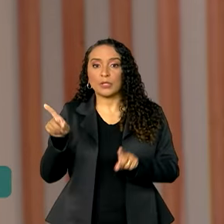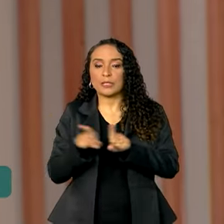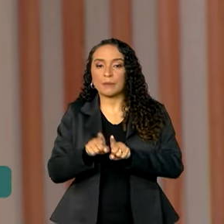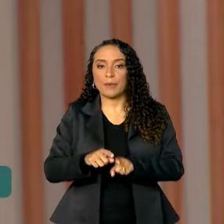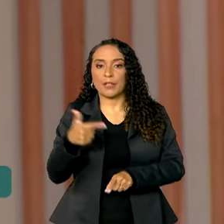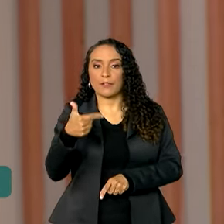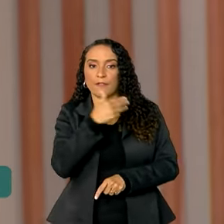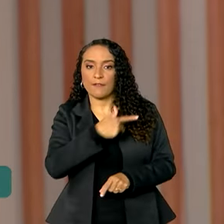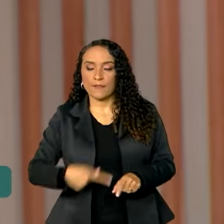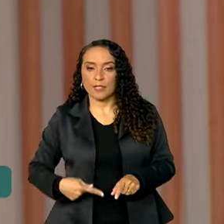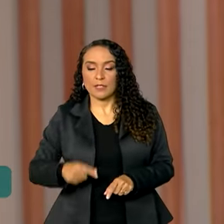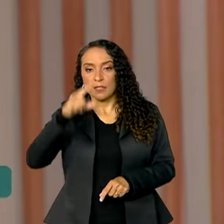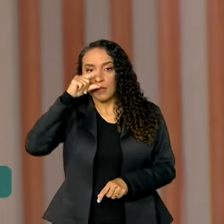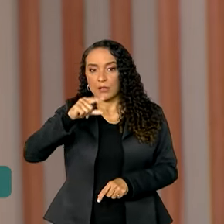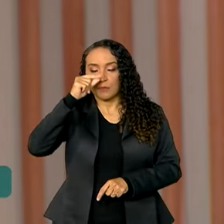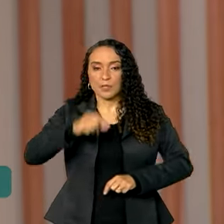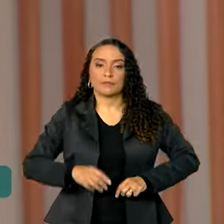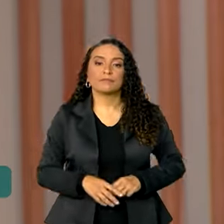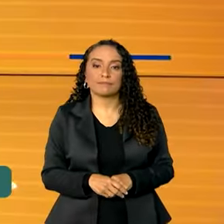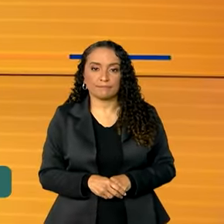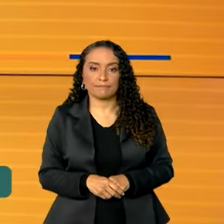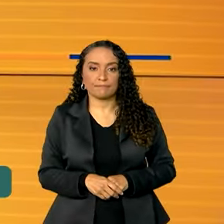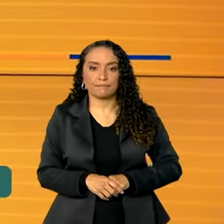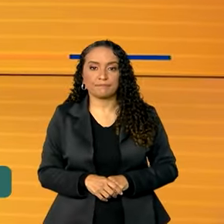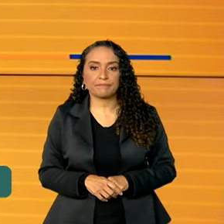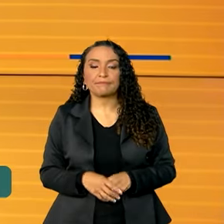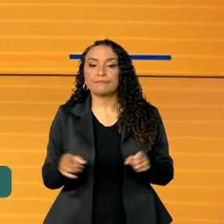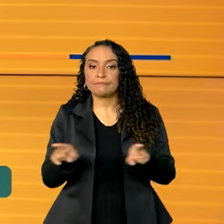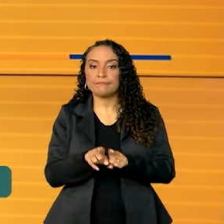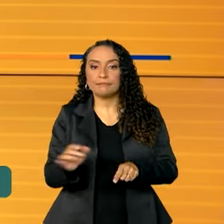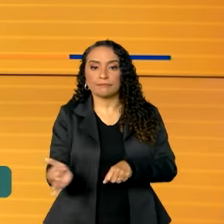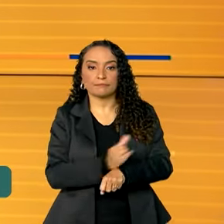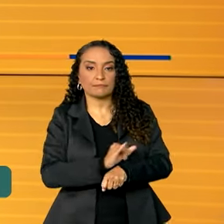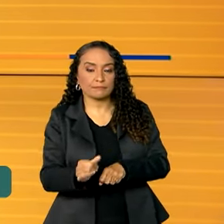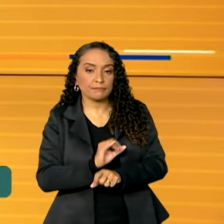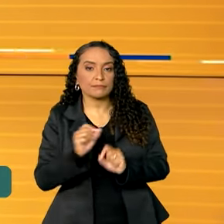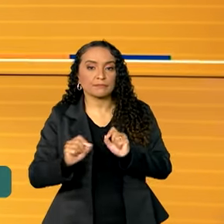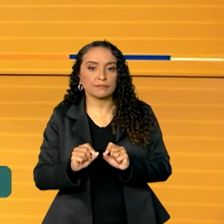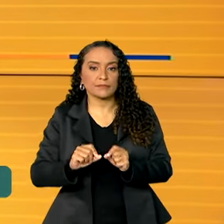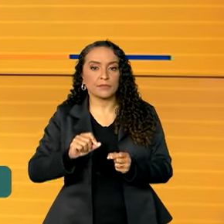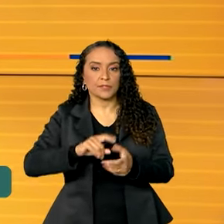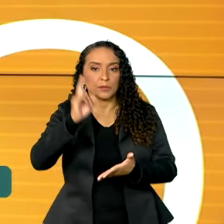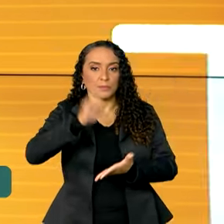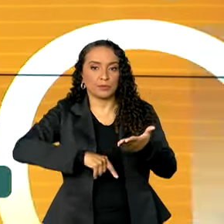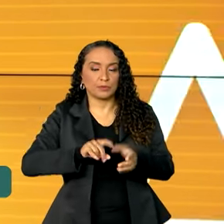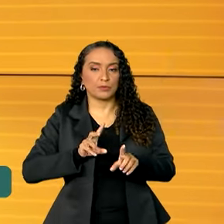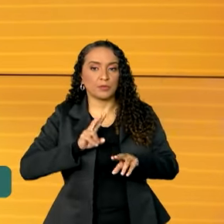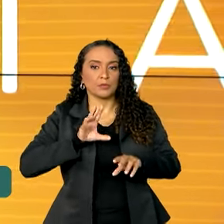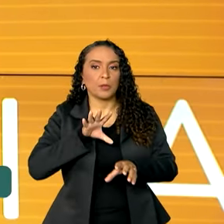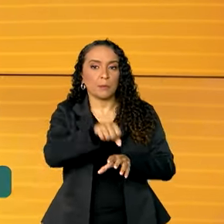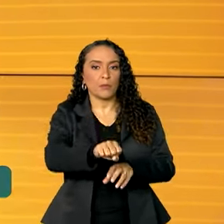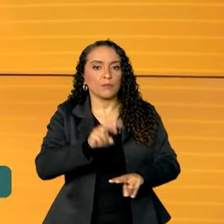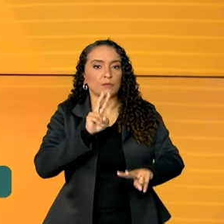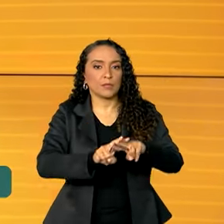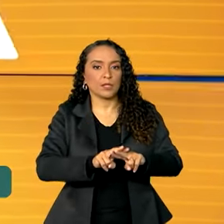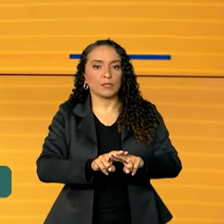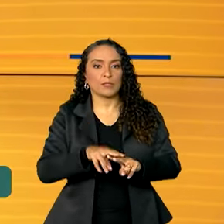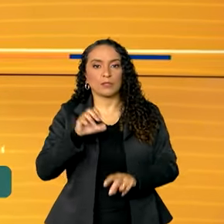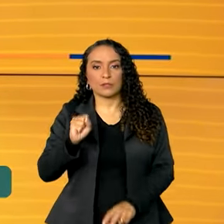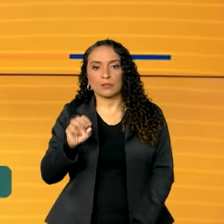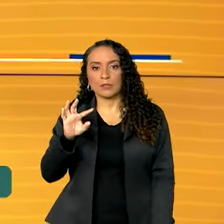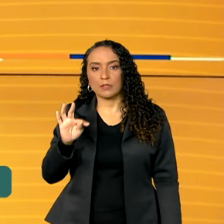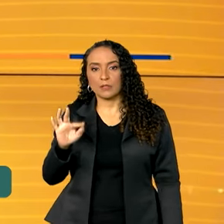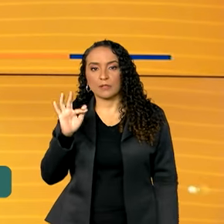e o vice-presidente Geraldo Alckmin. Além de medidas cautelares e mandados de busca e apreensão, o Supremo